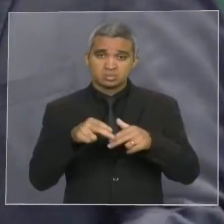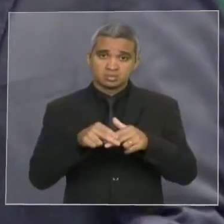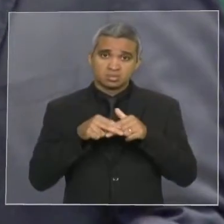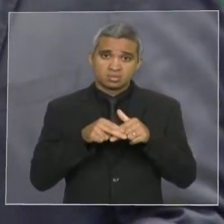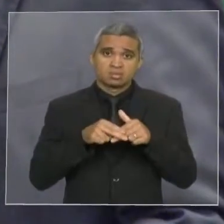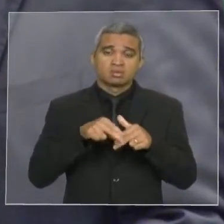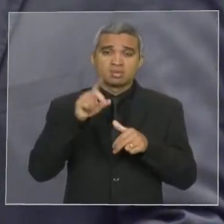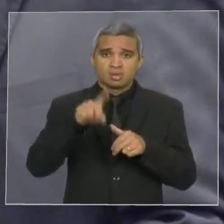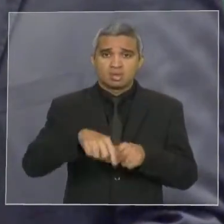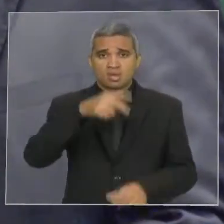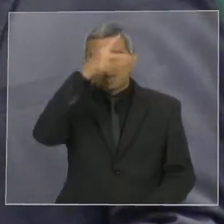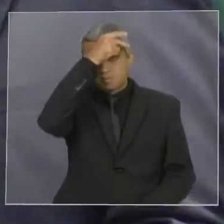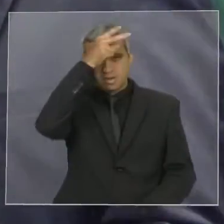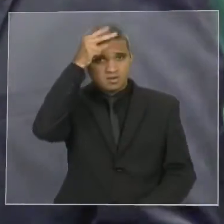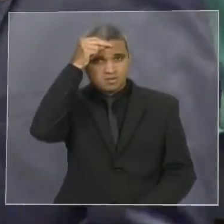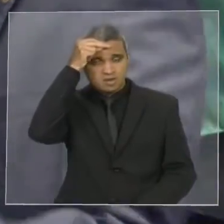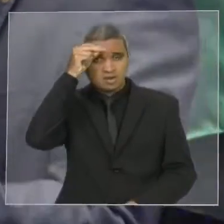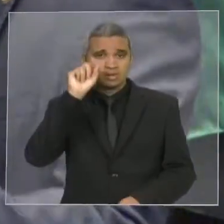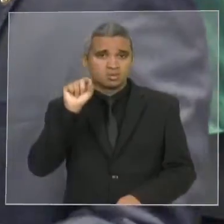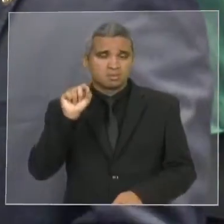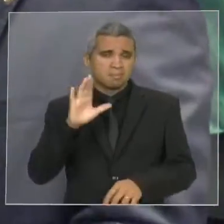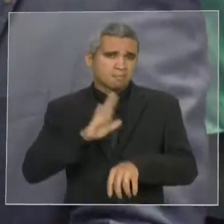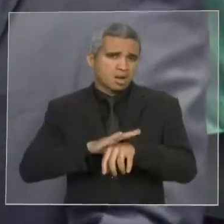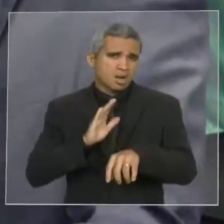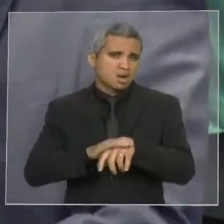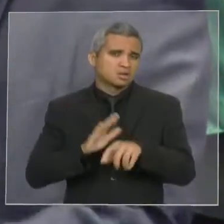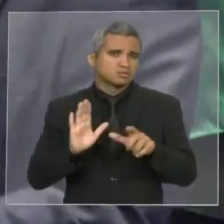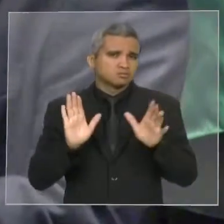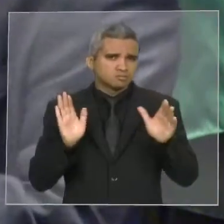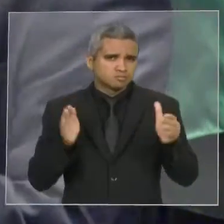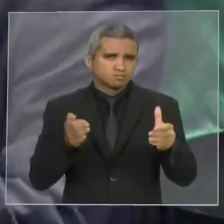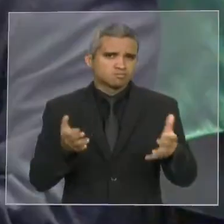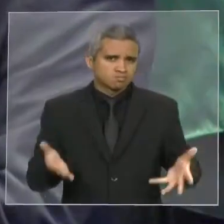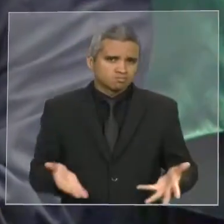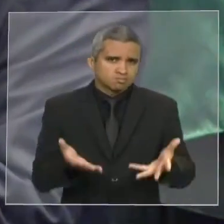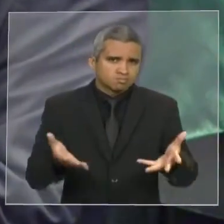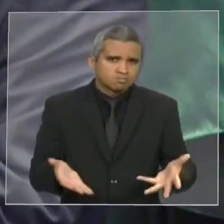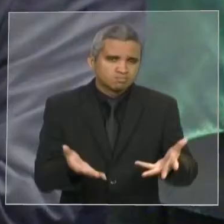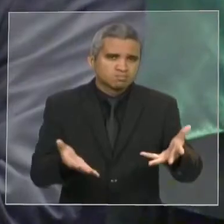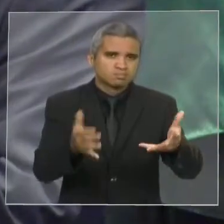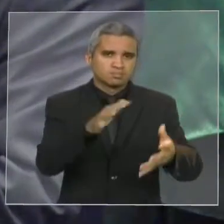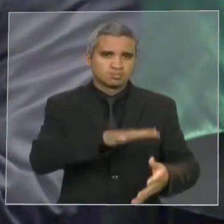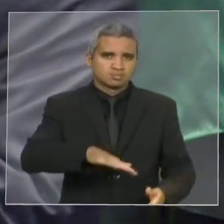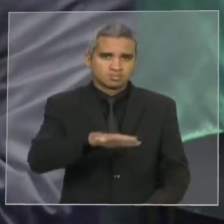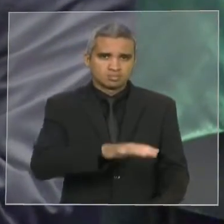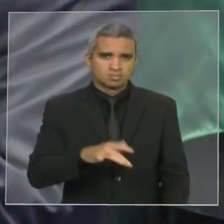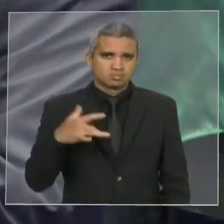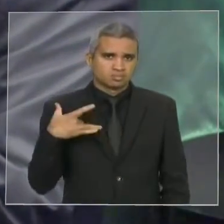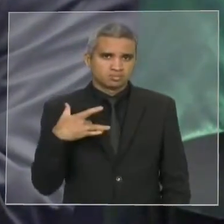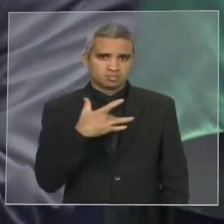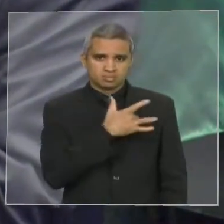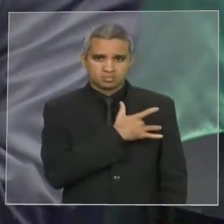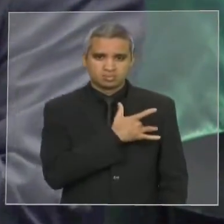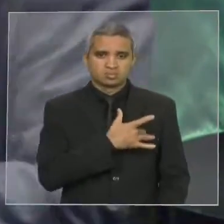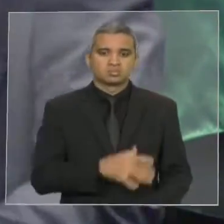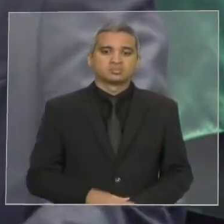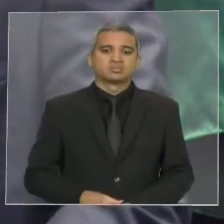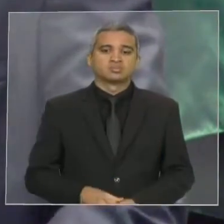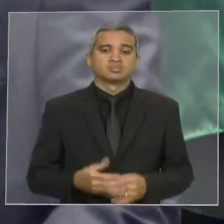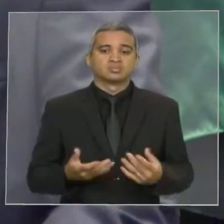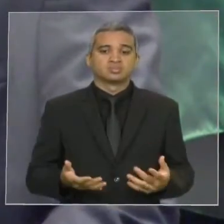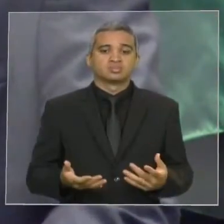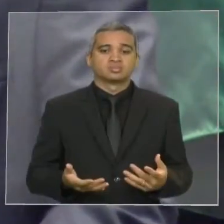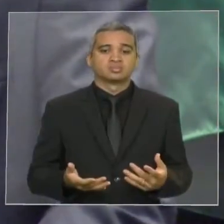mais tem feito pela saúde do município. E o grande destaque da sua ação na área da saúde foi concretizar o sonho